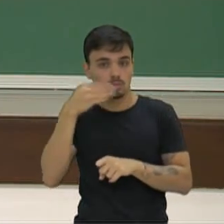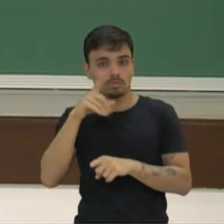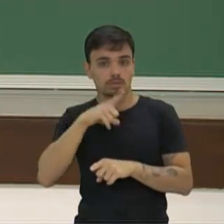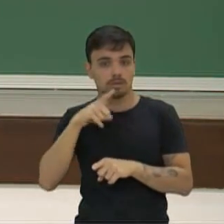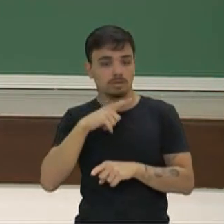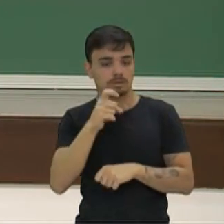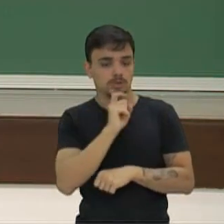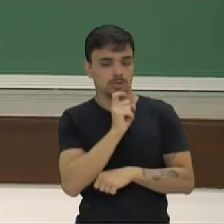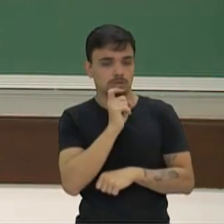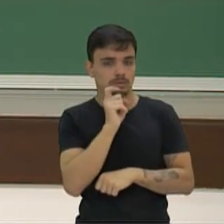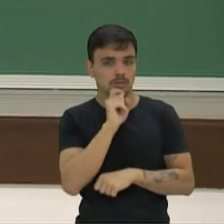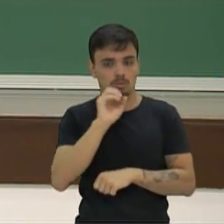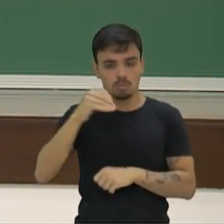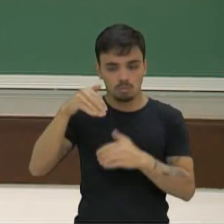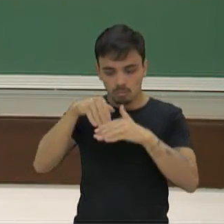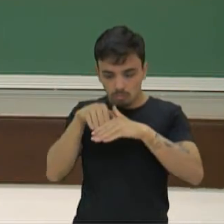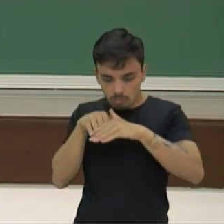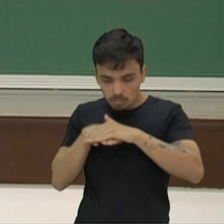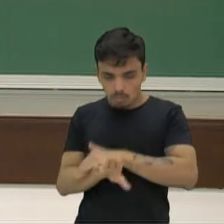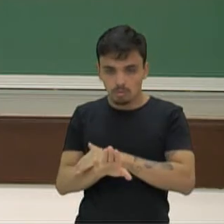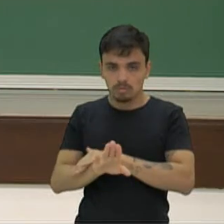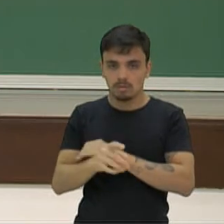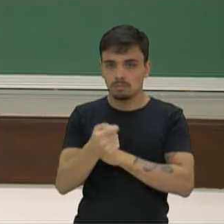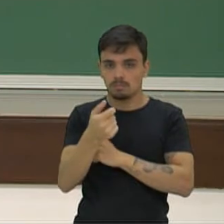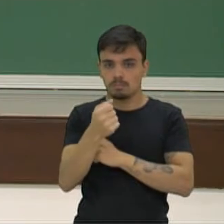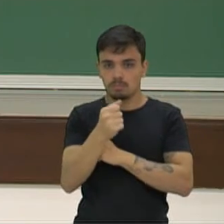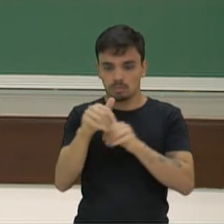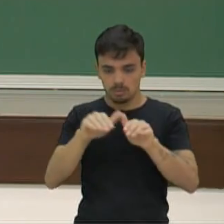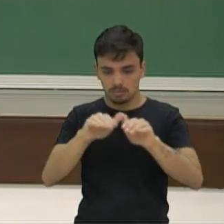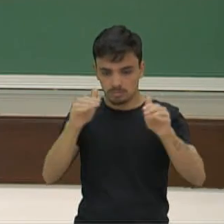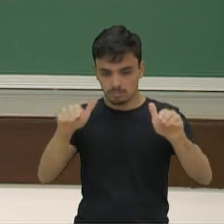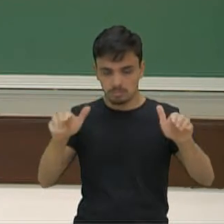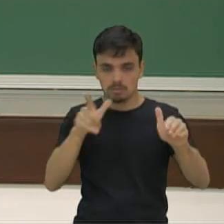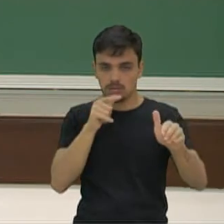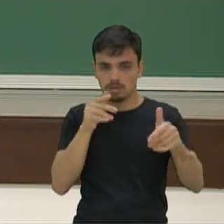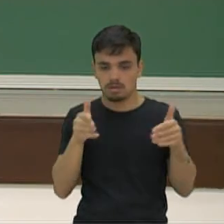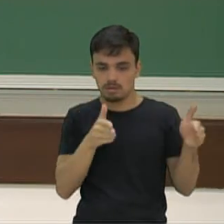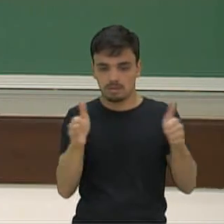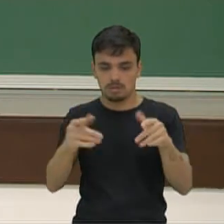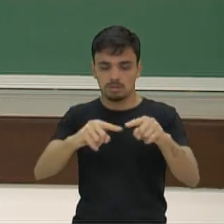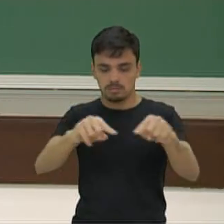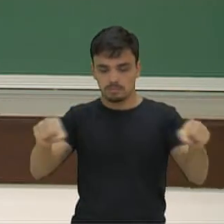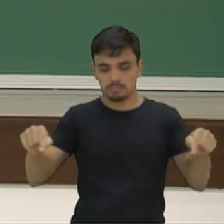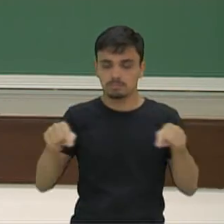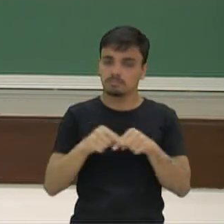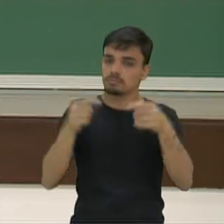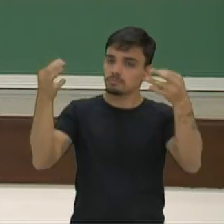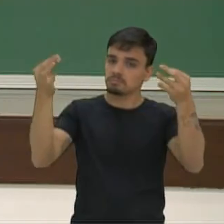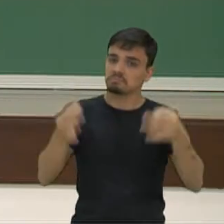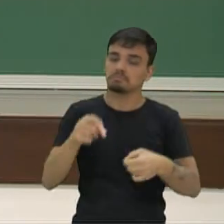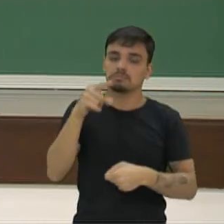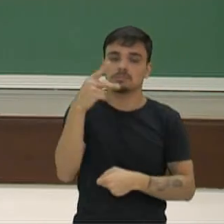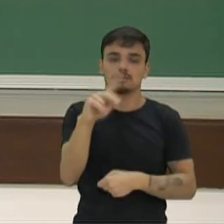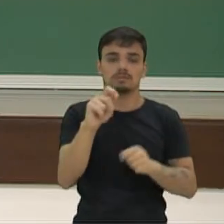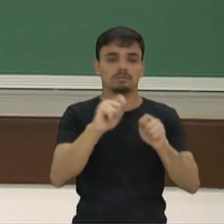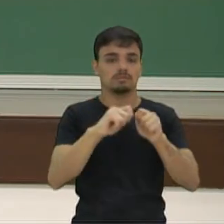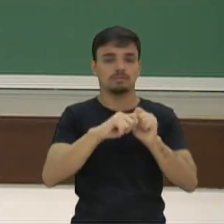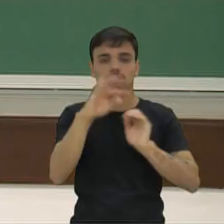geleiras ou no subsolo, poucas estão em rios e lagos, perfeito. Você fez um grande